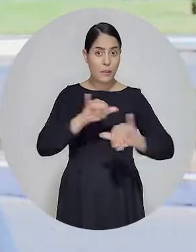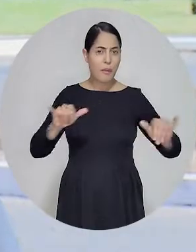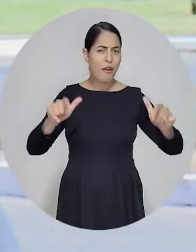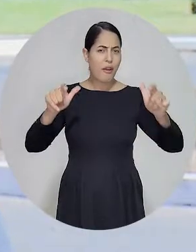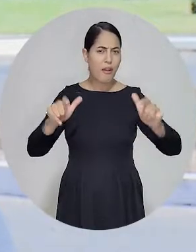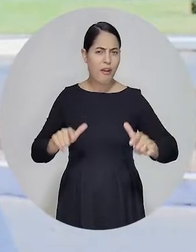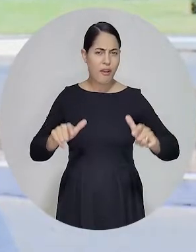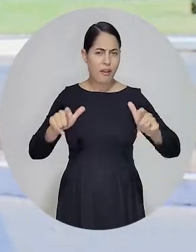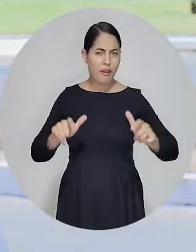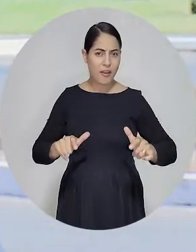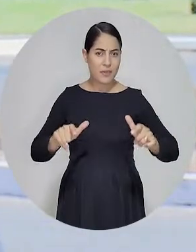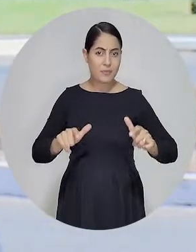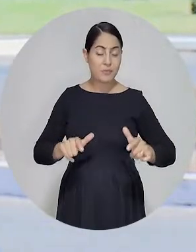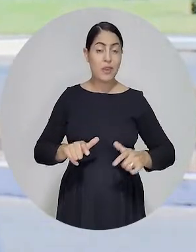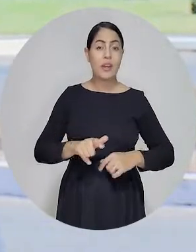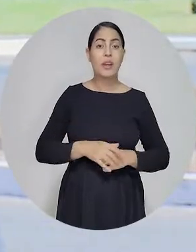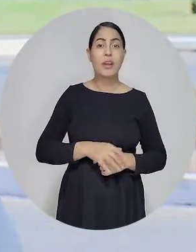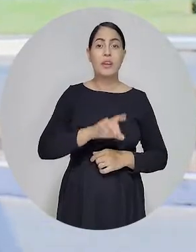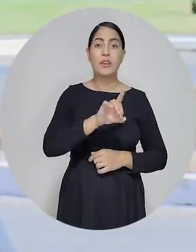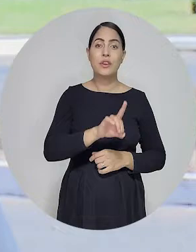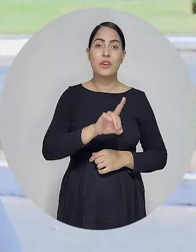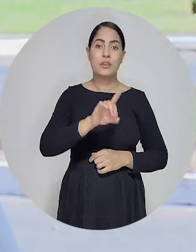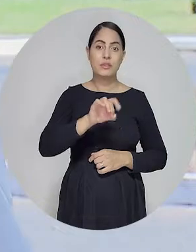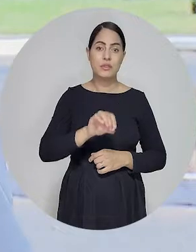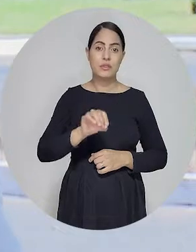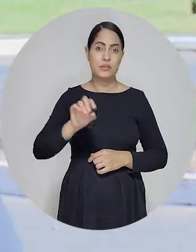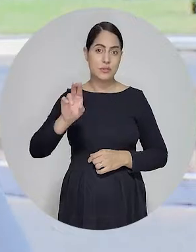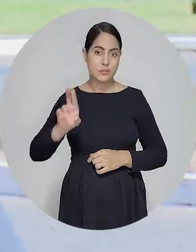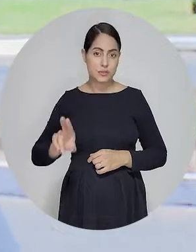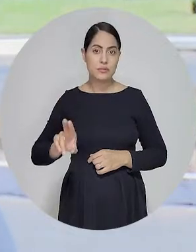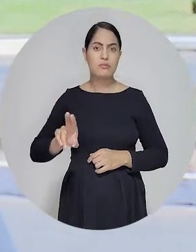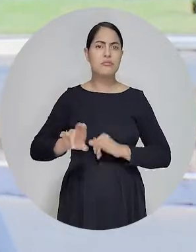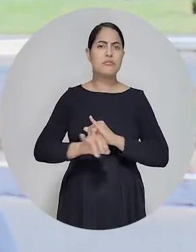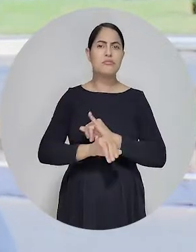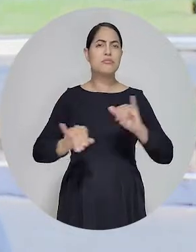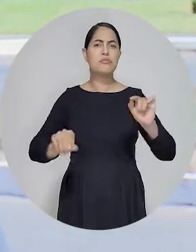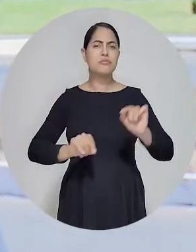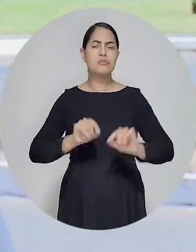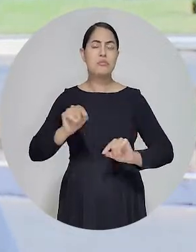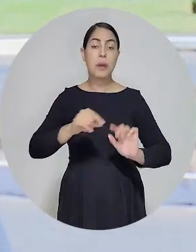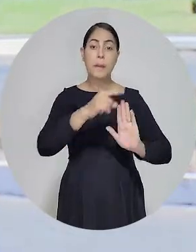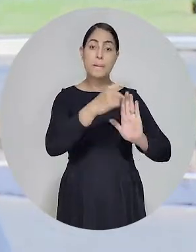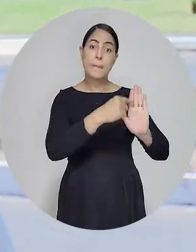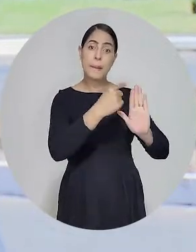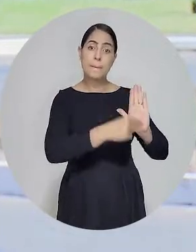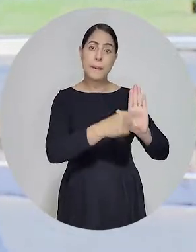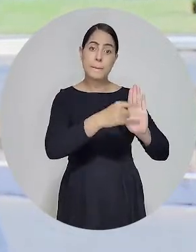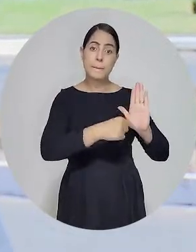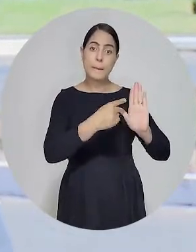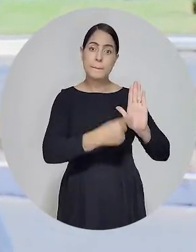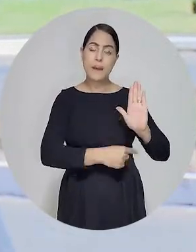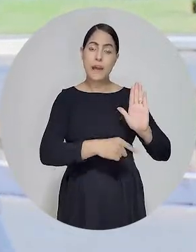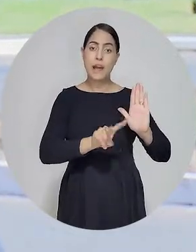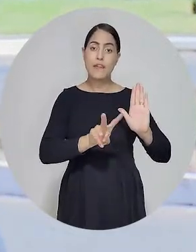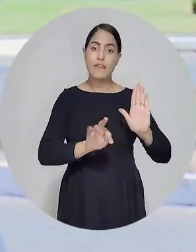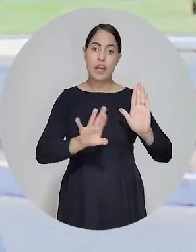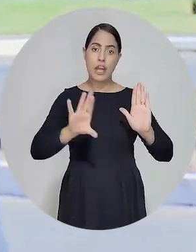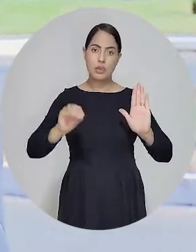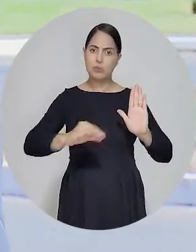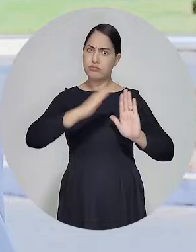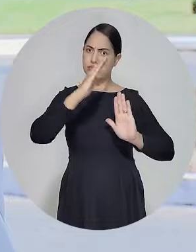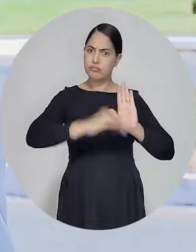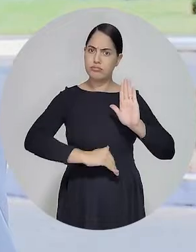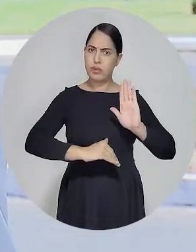Foi publicada no Diário Oficial da União a promulgação dos vetos derrubados pelo Congresso Nacional em relação à